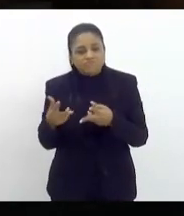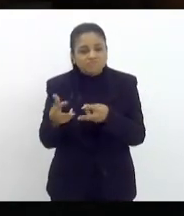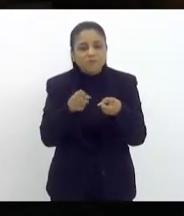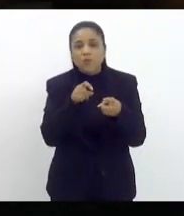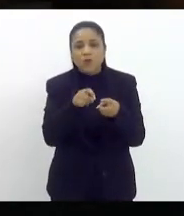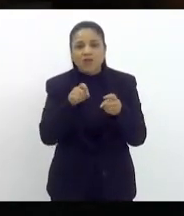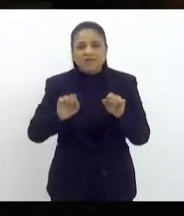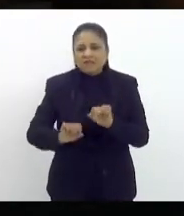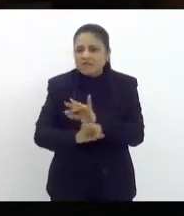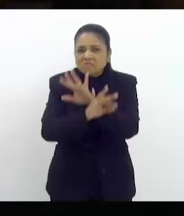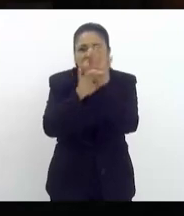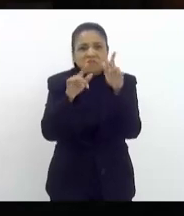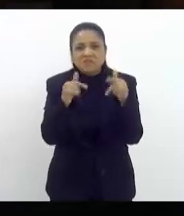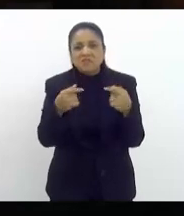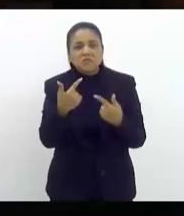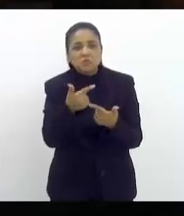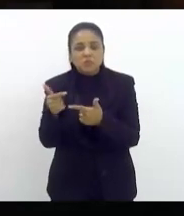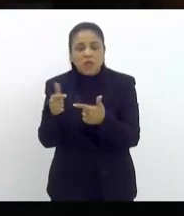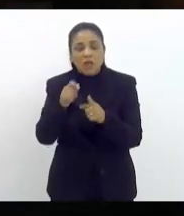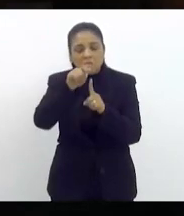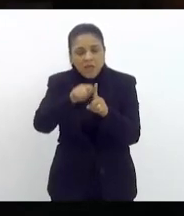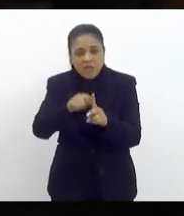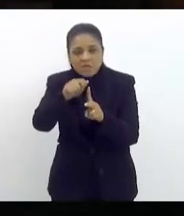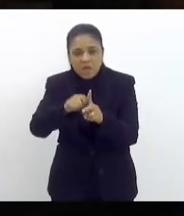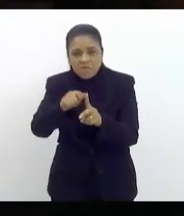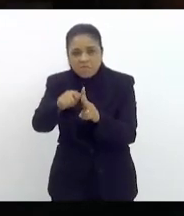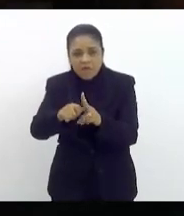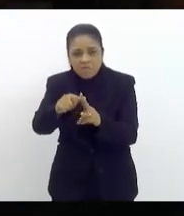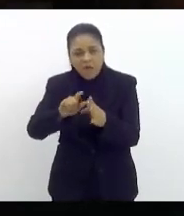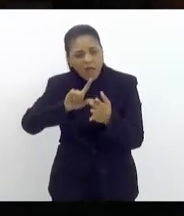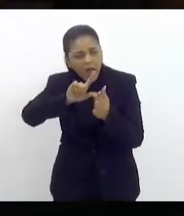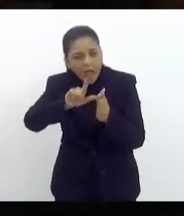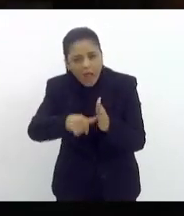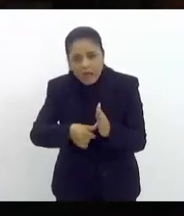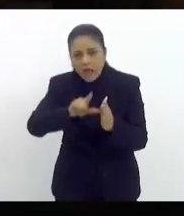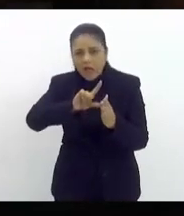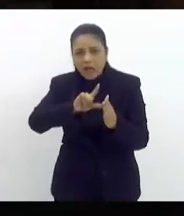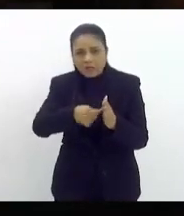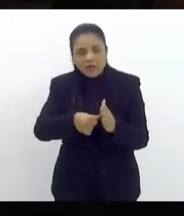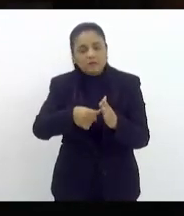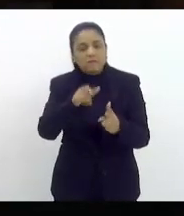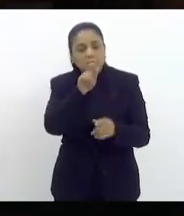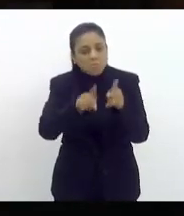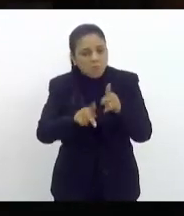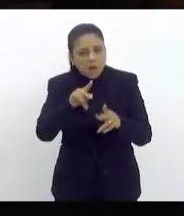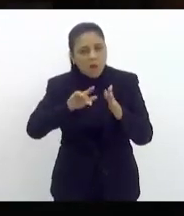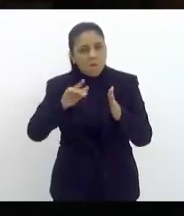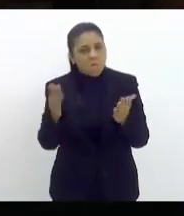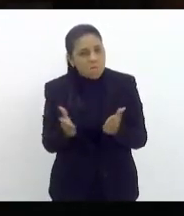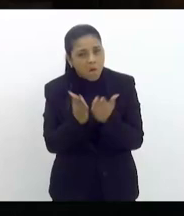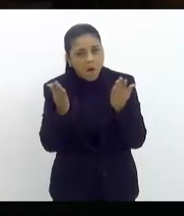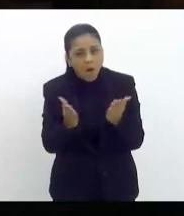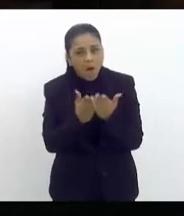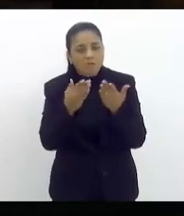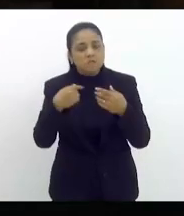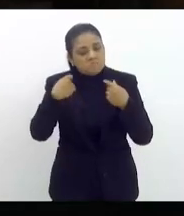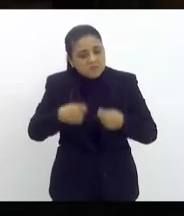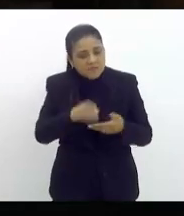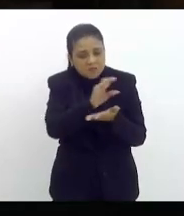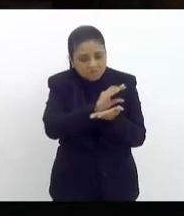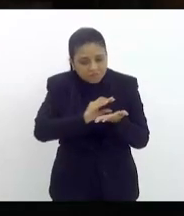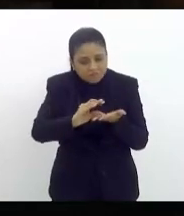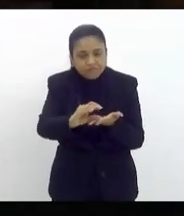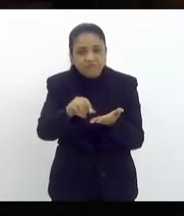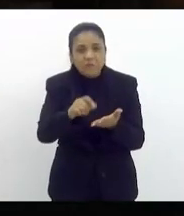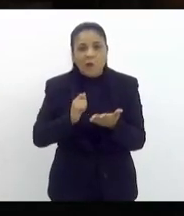transparência. Todo mês atrasa. E a população mais pobre, que depende desse recurso para comer, para